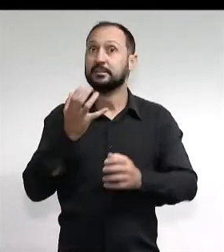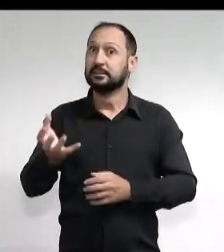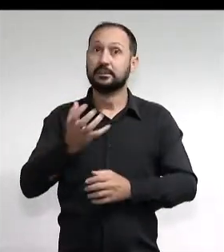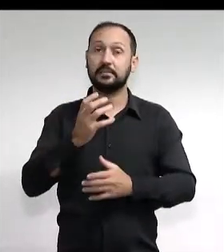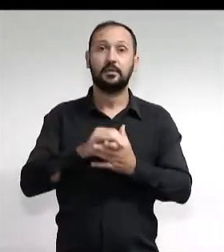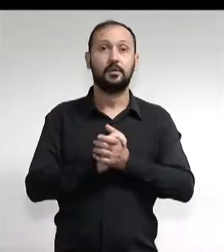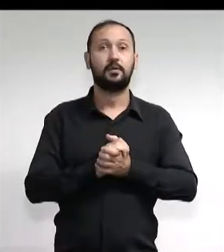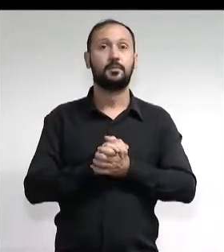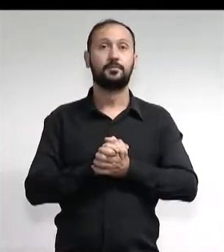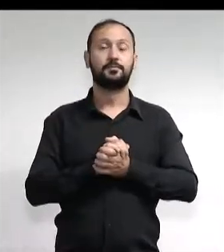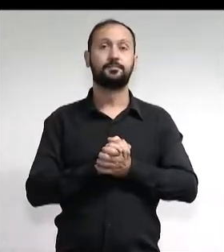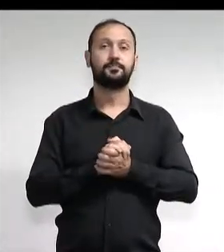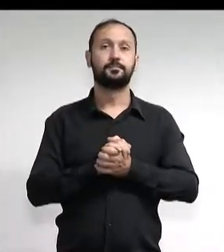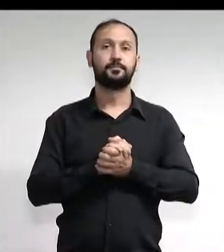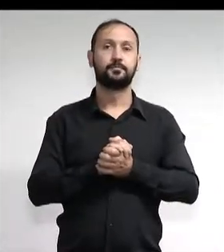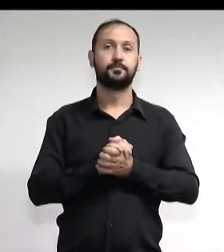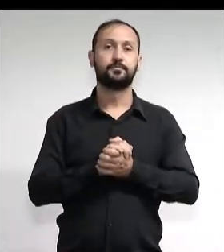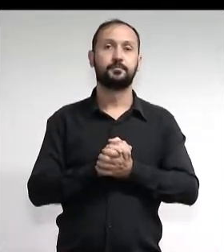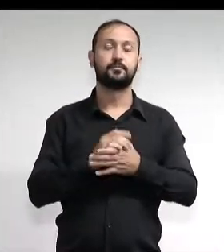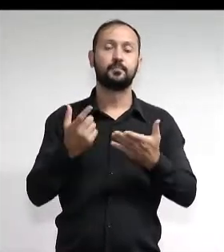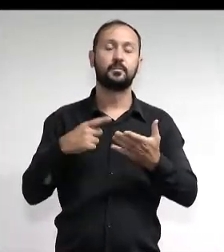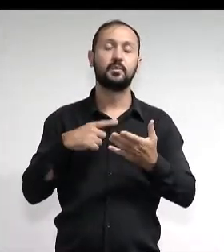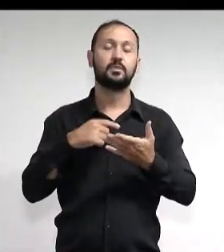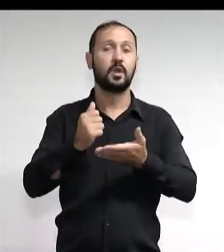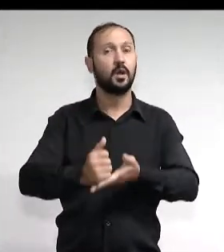conhecimento. Então, isso